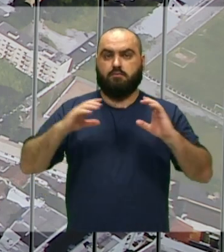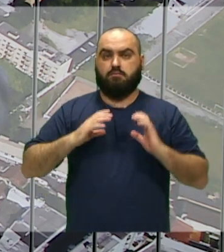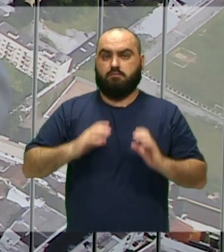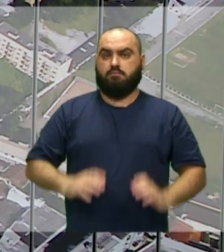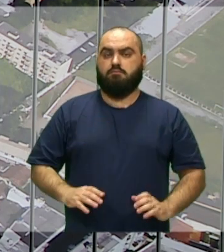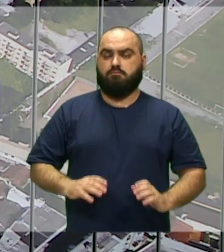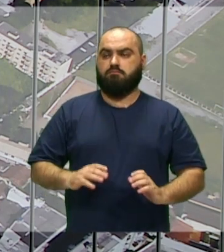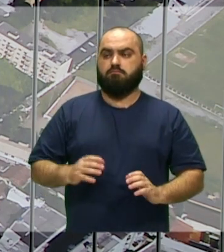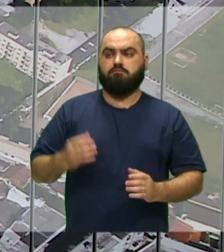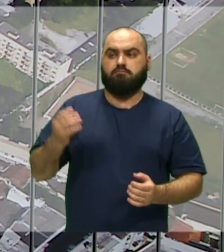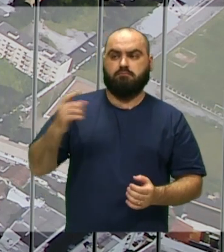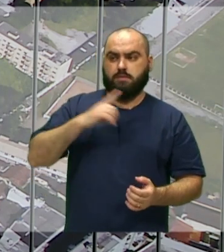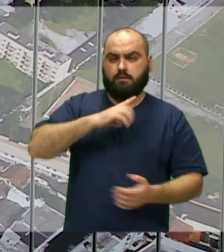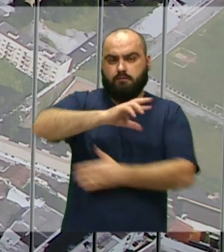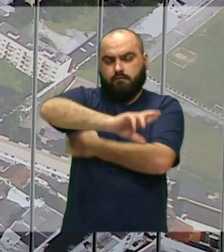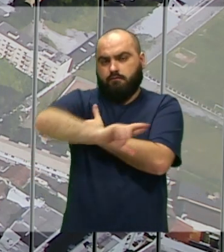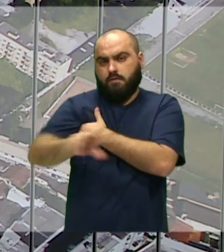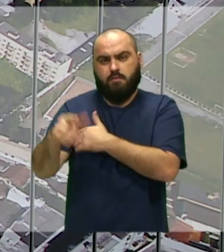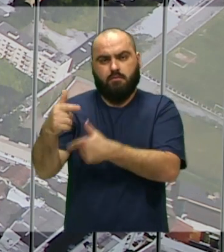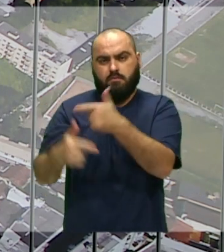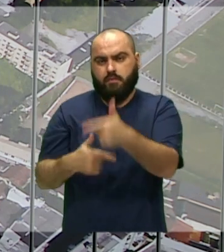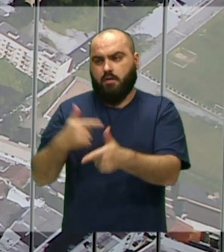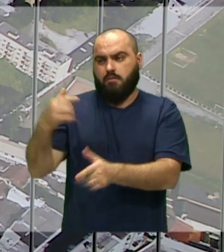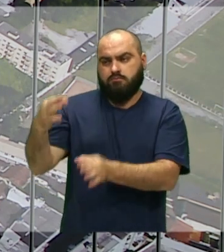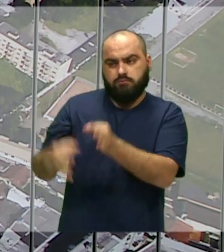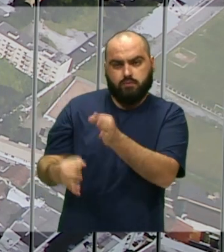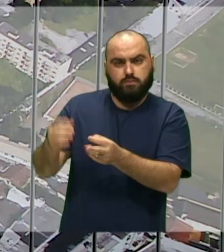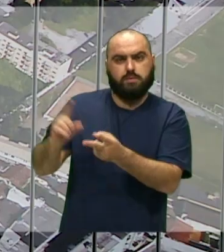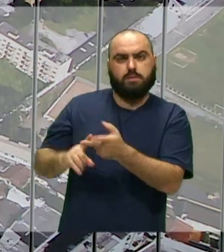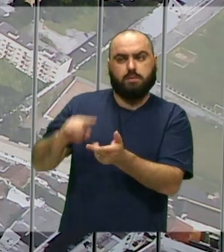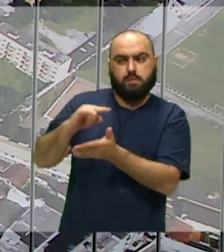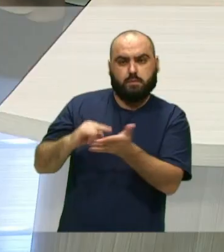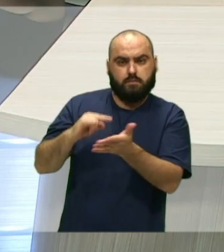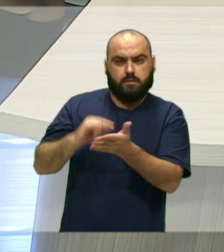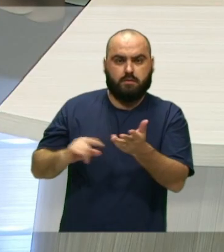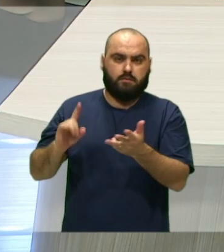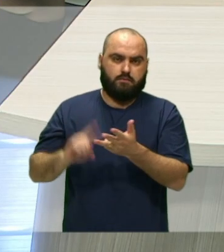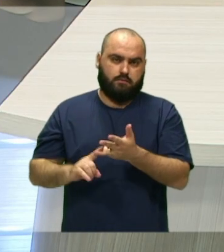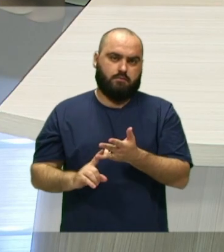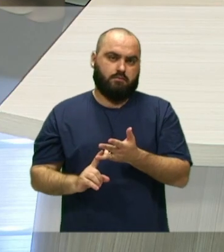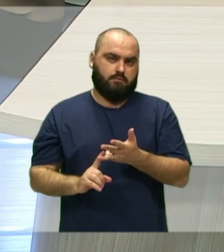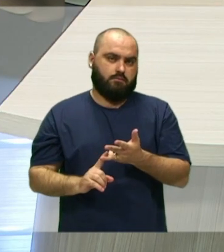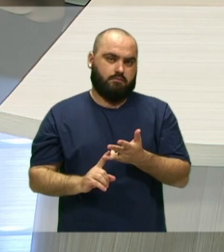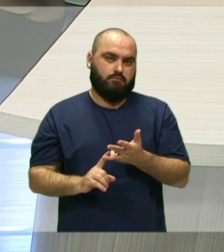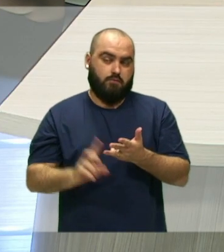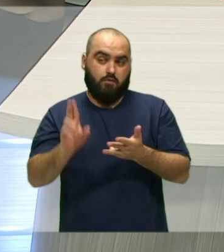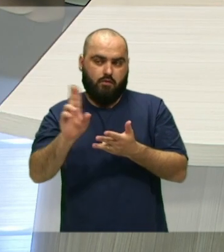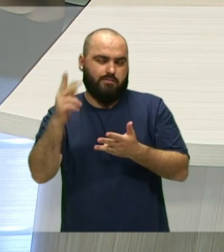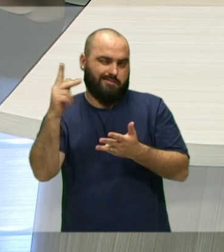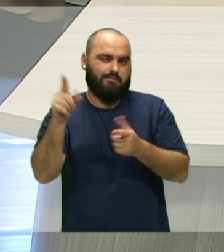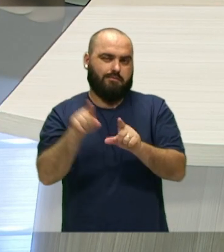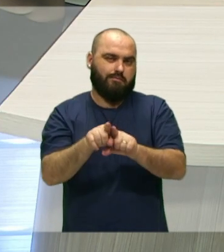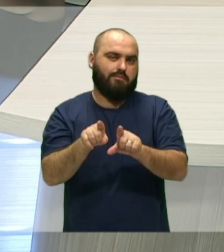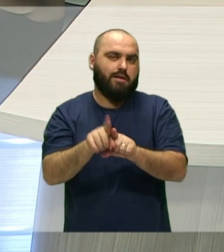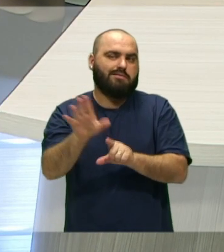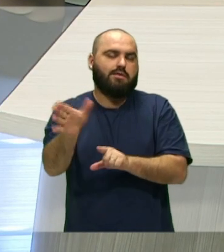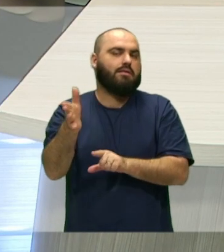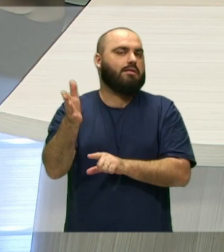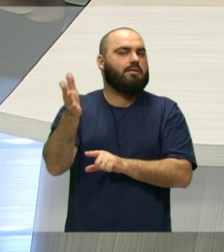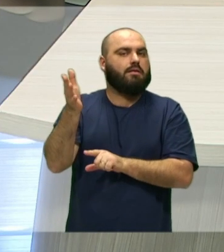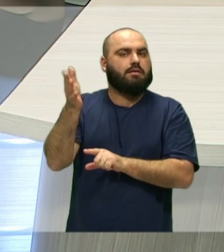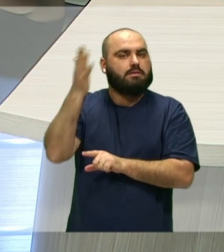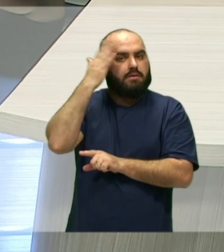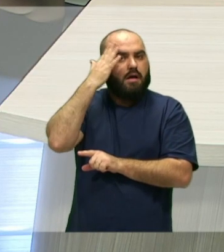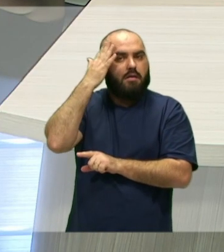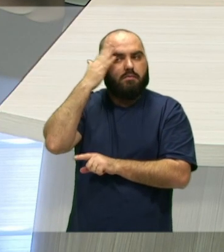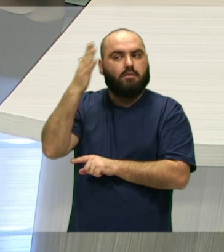porque ali são vários serviços né questão jurídica de documentação e o próprio nome balcão da Cidadania mostra que é que é um apoio pro